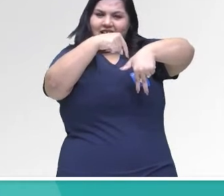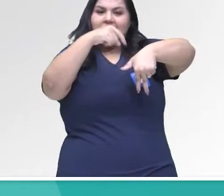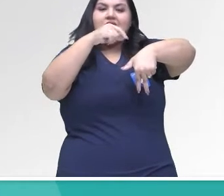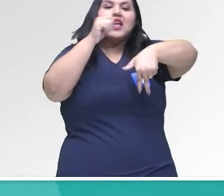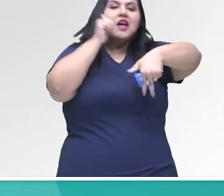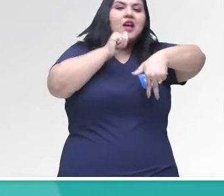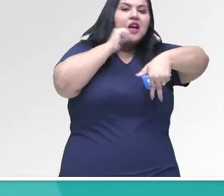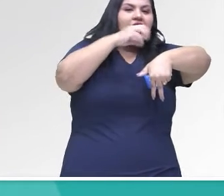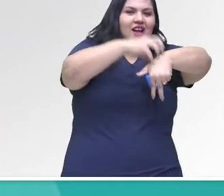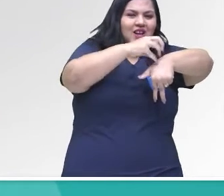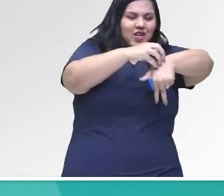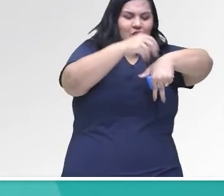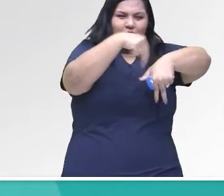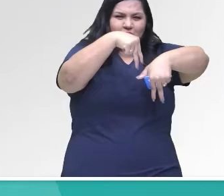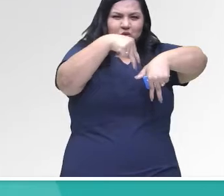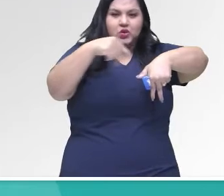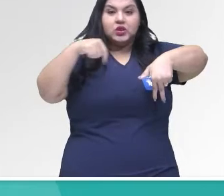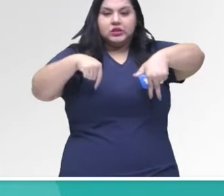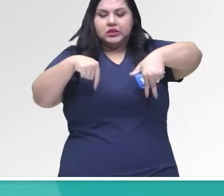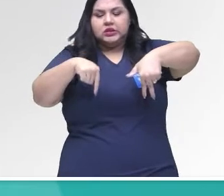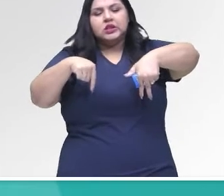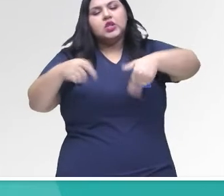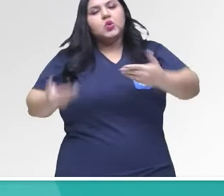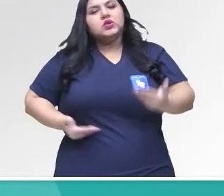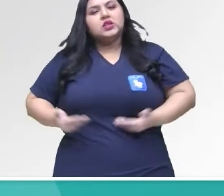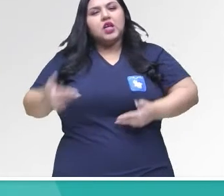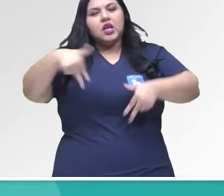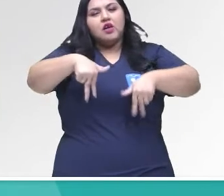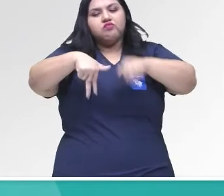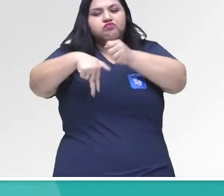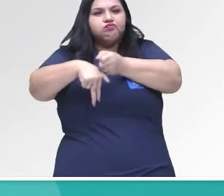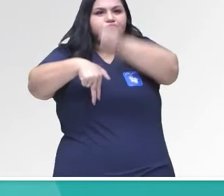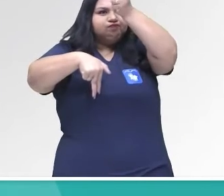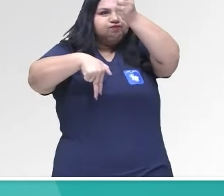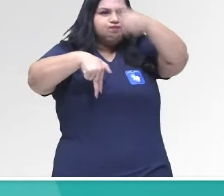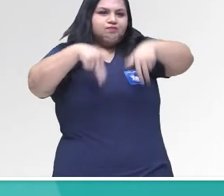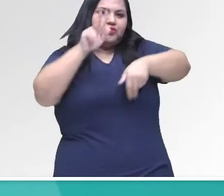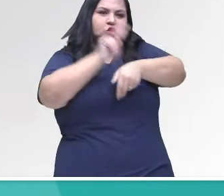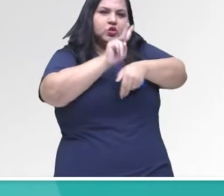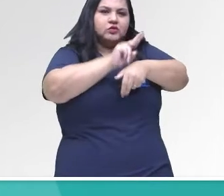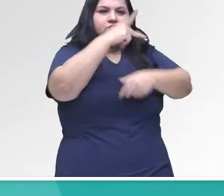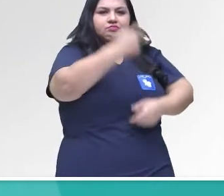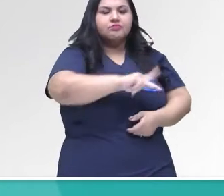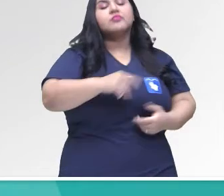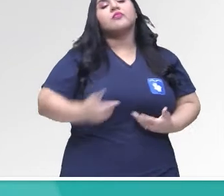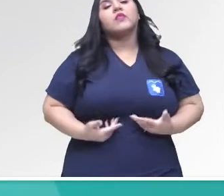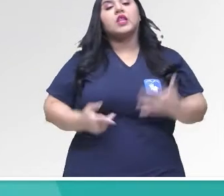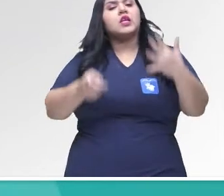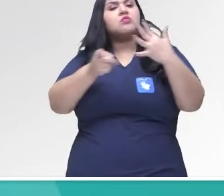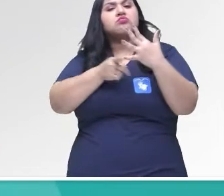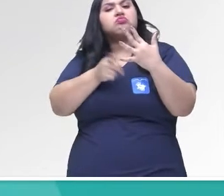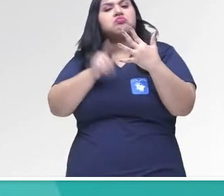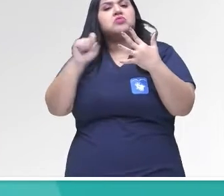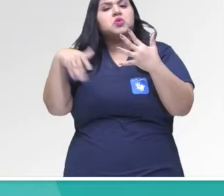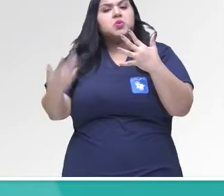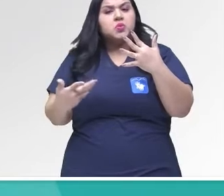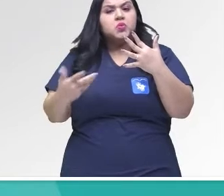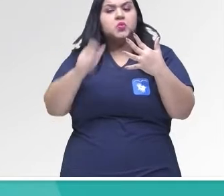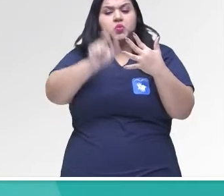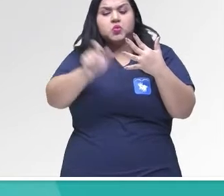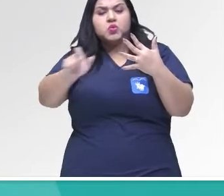a rainha até o momento da sua coroação. E aí nós temos as figuras da corte. Quais são as figuras da